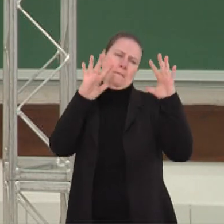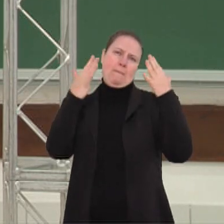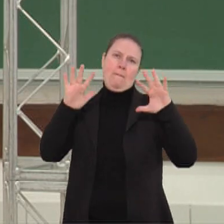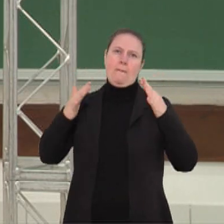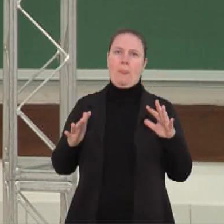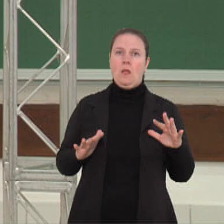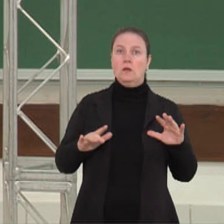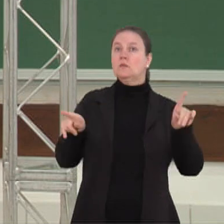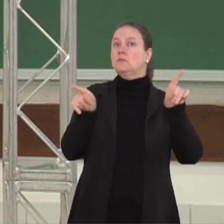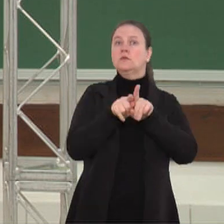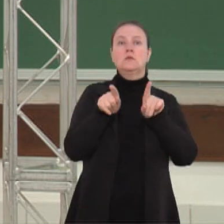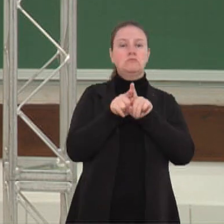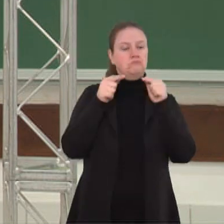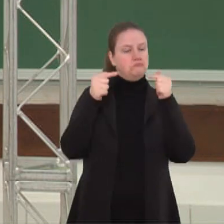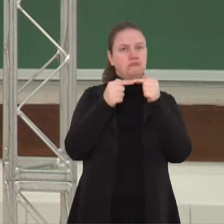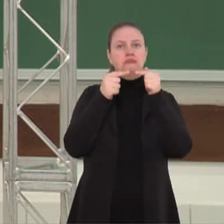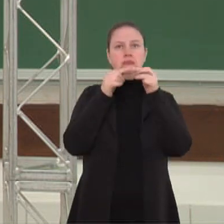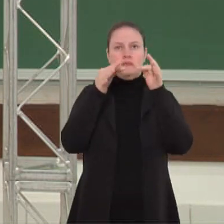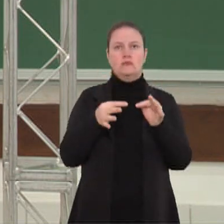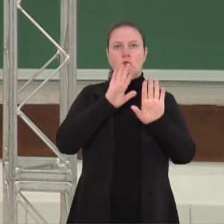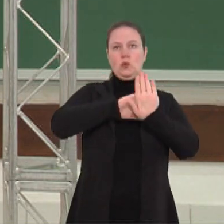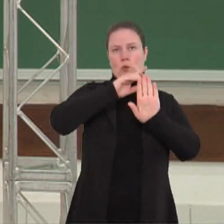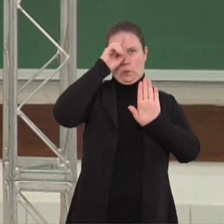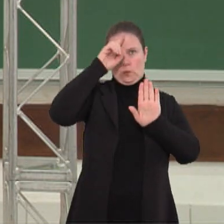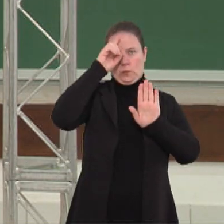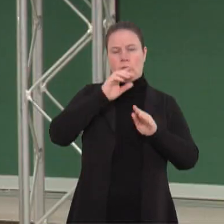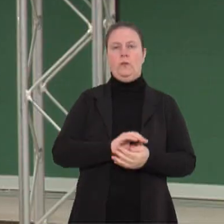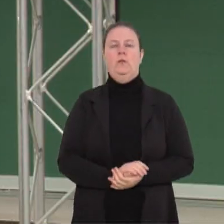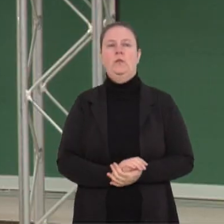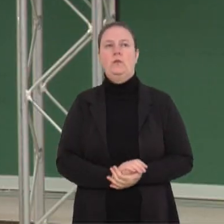também é ideologia. E vamos ver o outro exemplo.